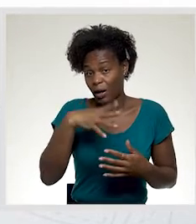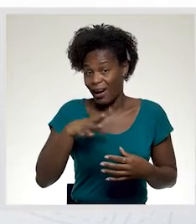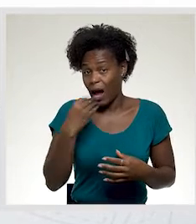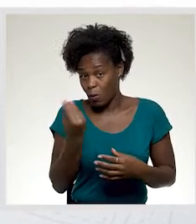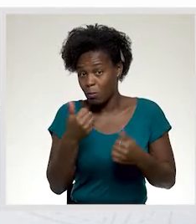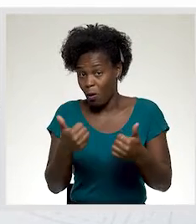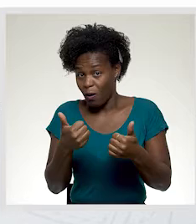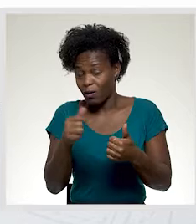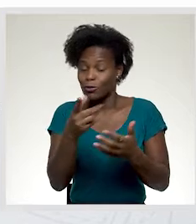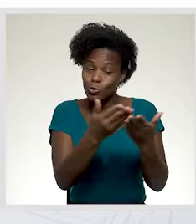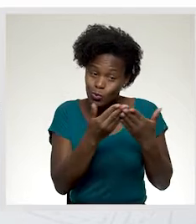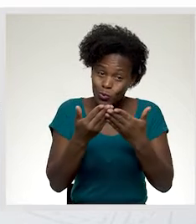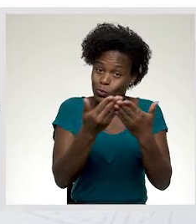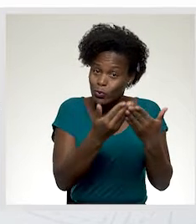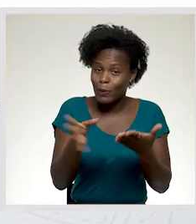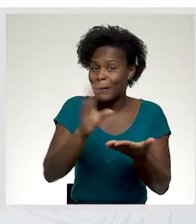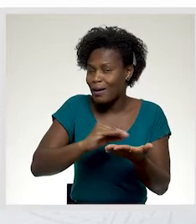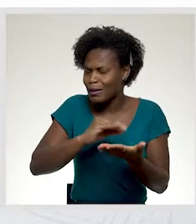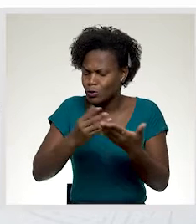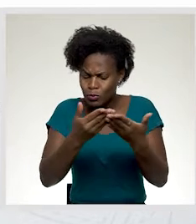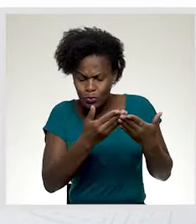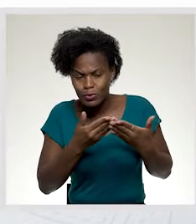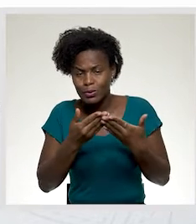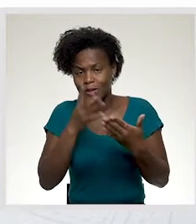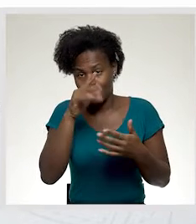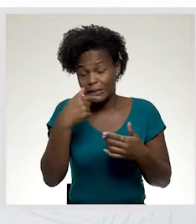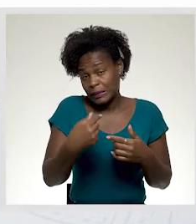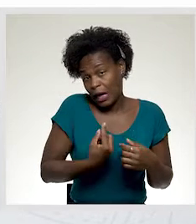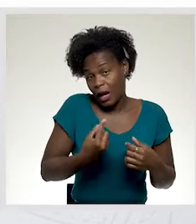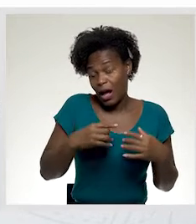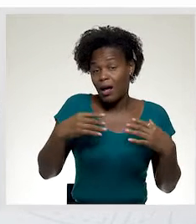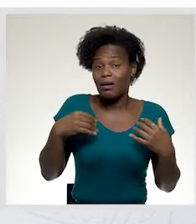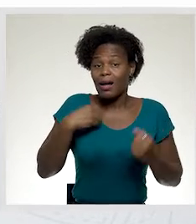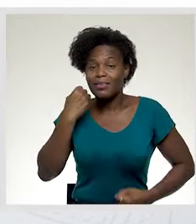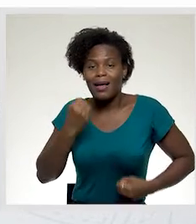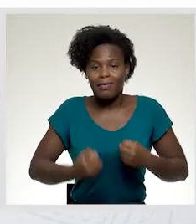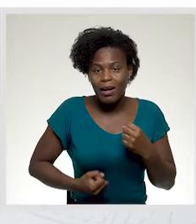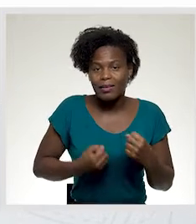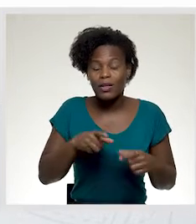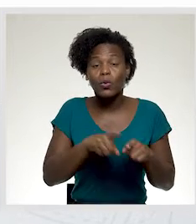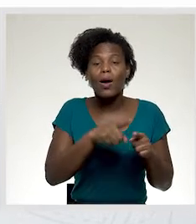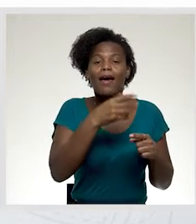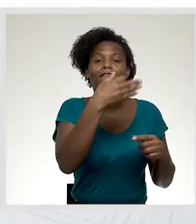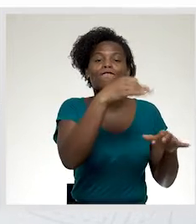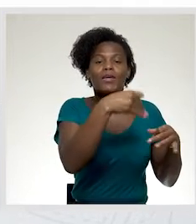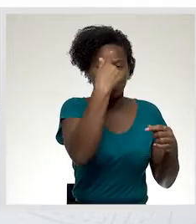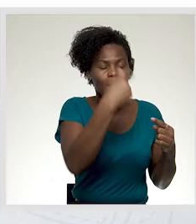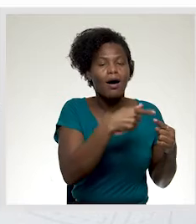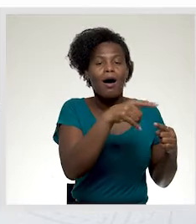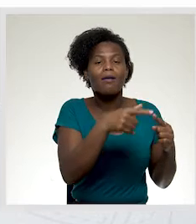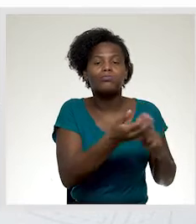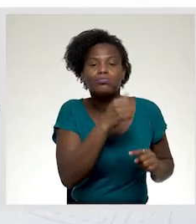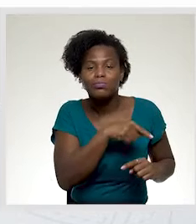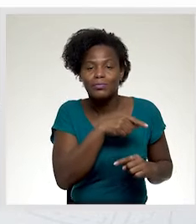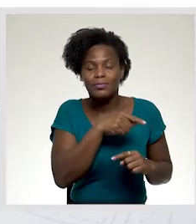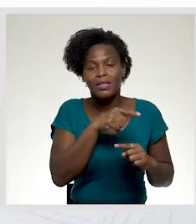deves estudar mais. Neste caso, ser atleta é um fim. E então, qual é o meio para ser-se